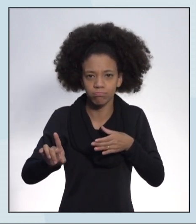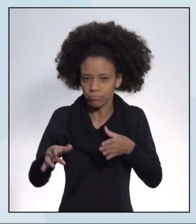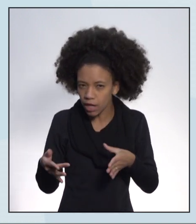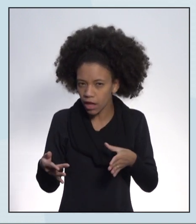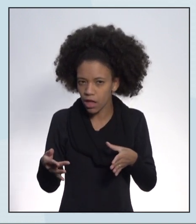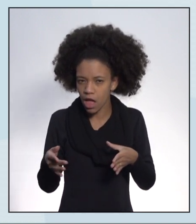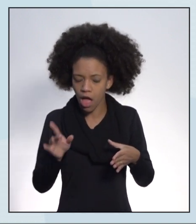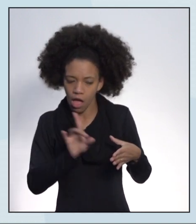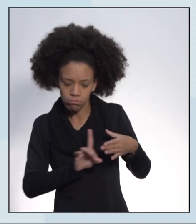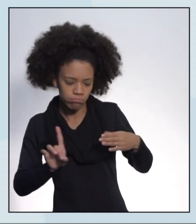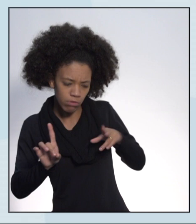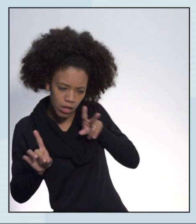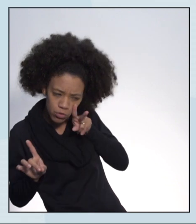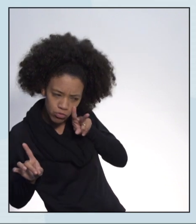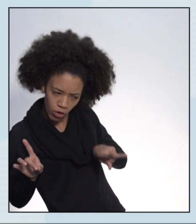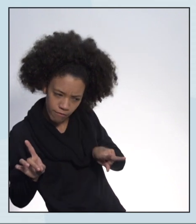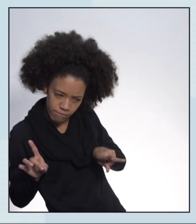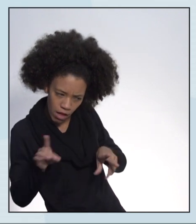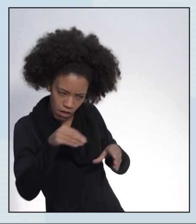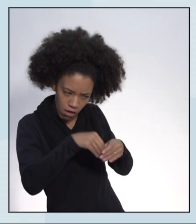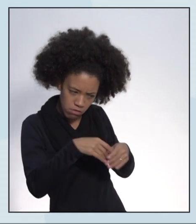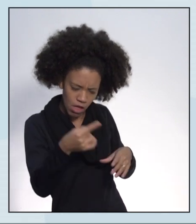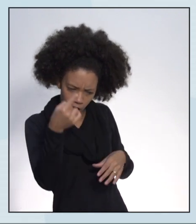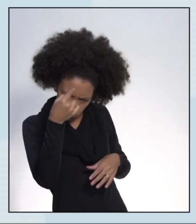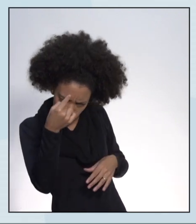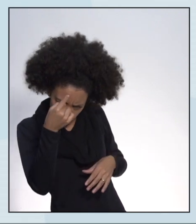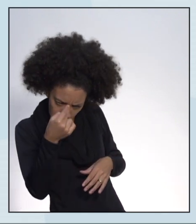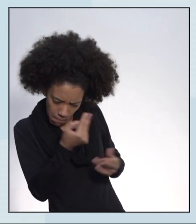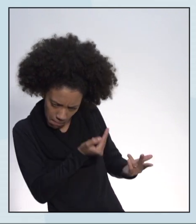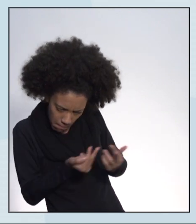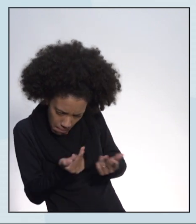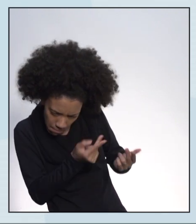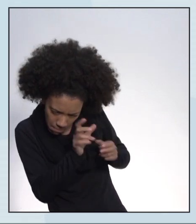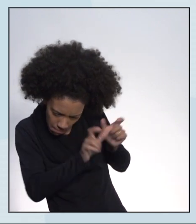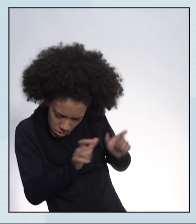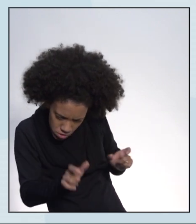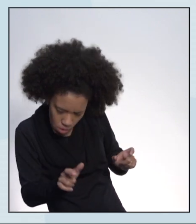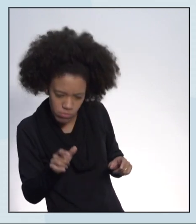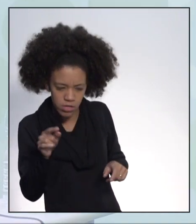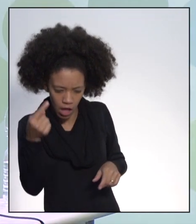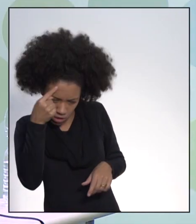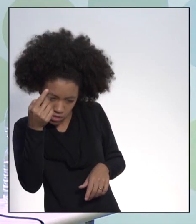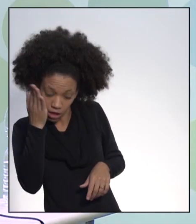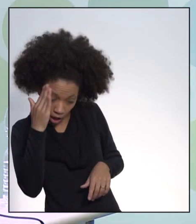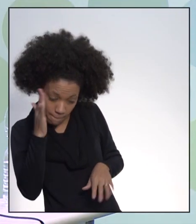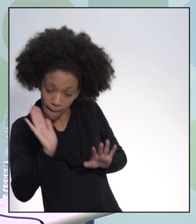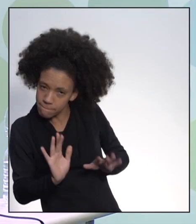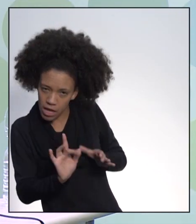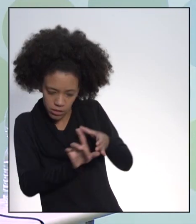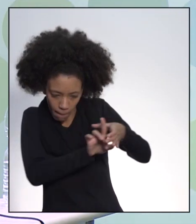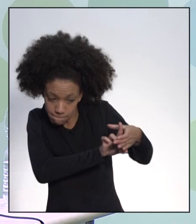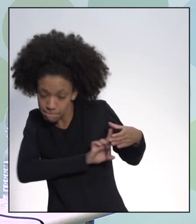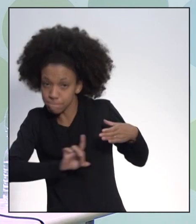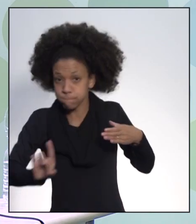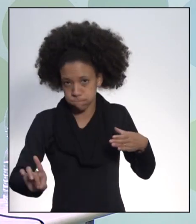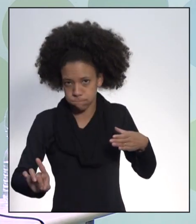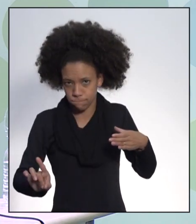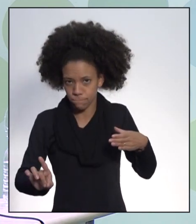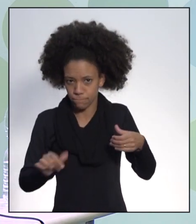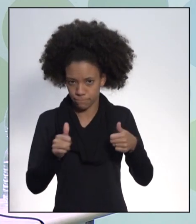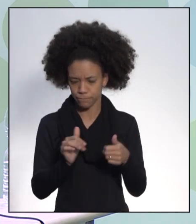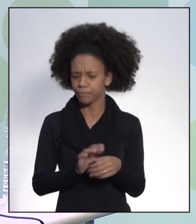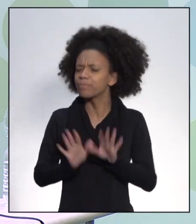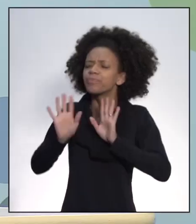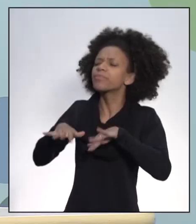está ciente de tudo, inclusive dos pensamentos dos personagens, né? Mas ele não participa. Tá?